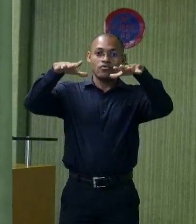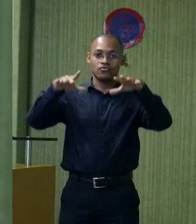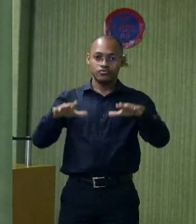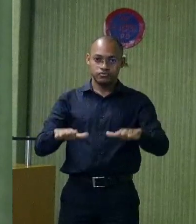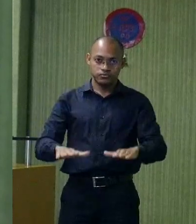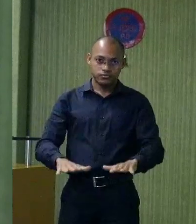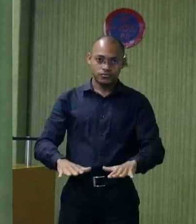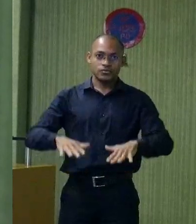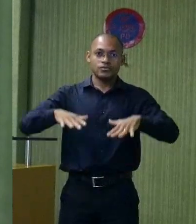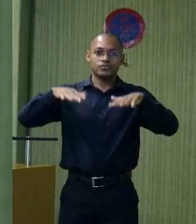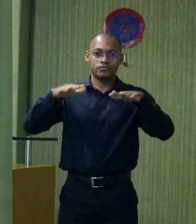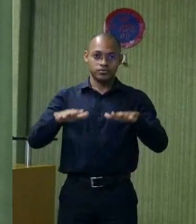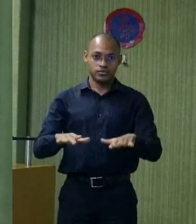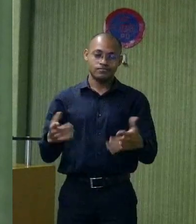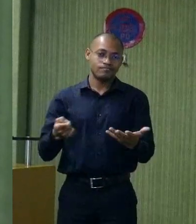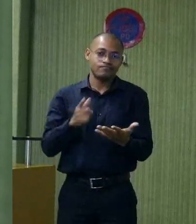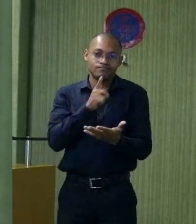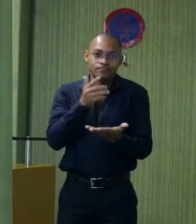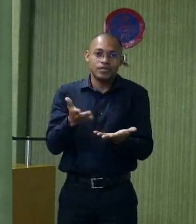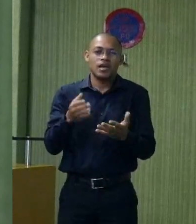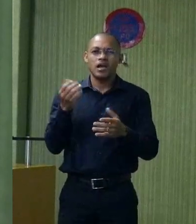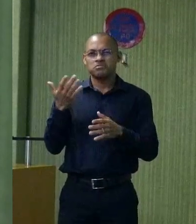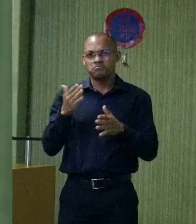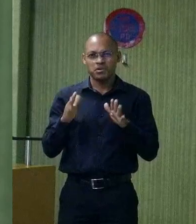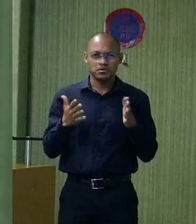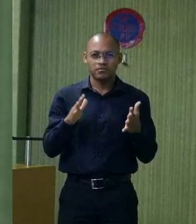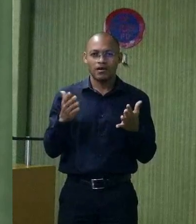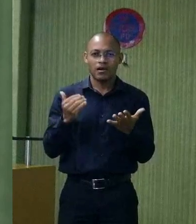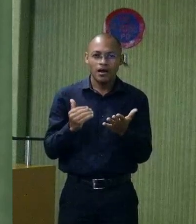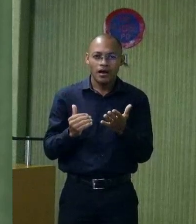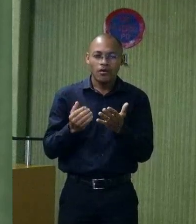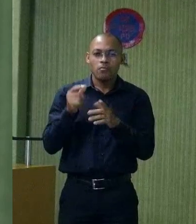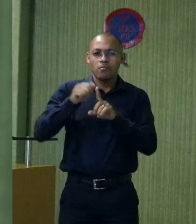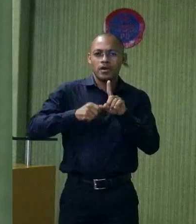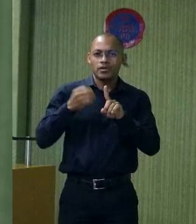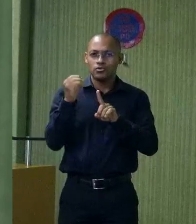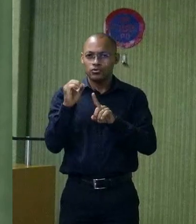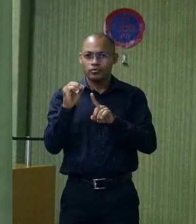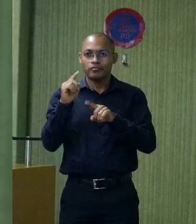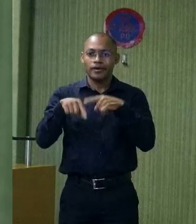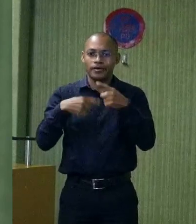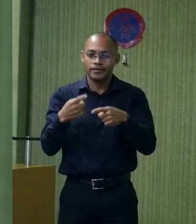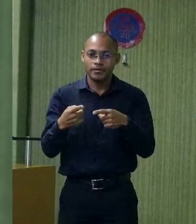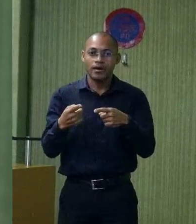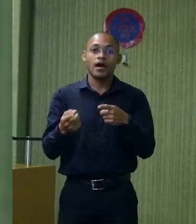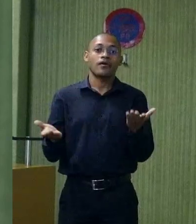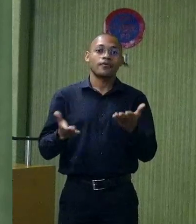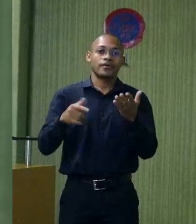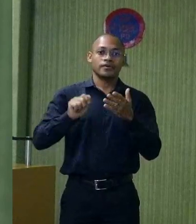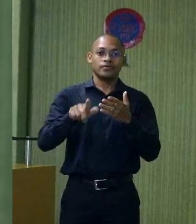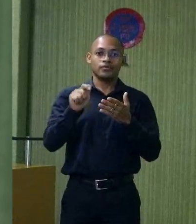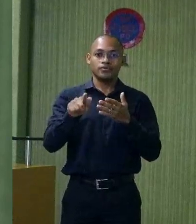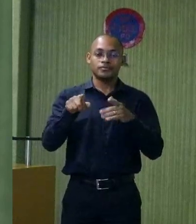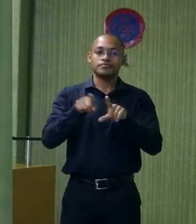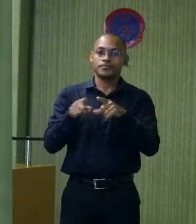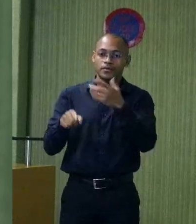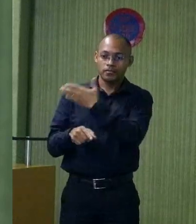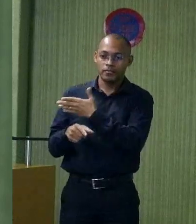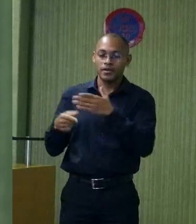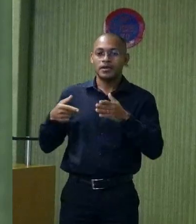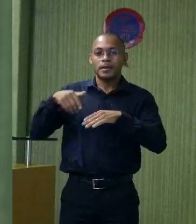antecipada geralmente acontece em outubro ela já começou agora em agosto Manaus a zona